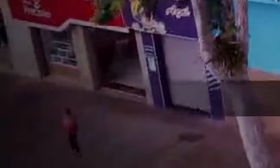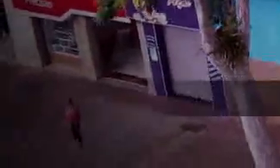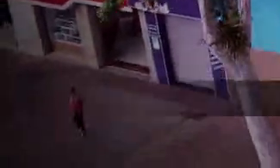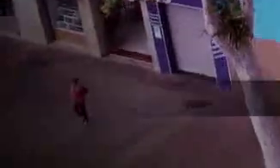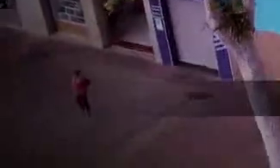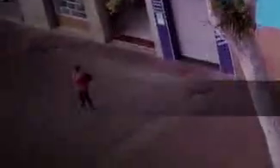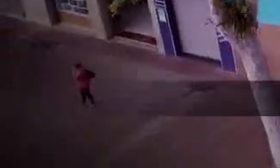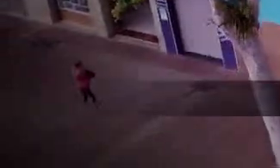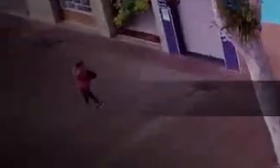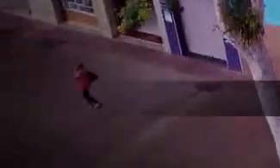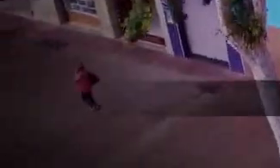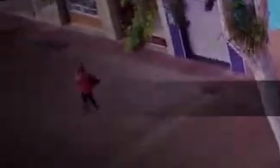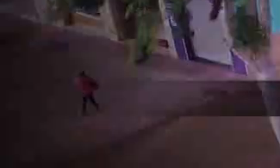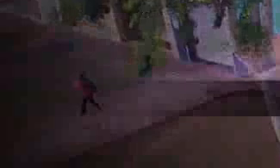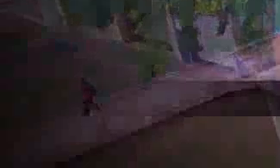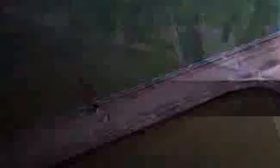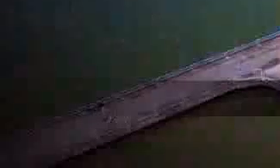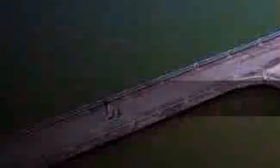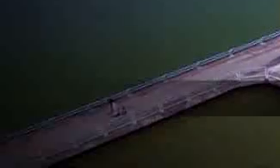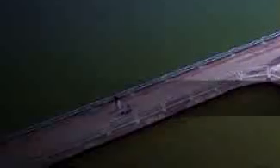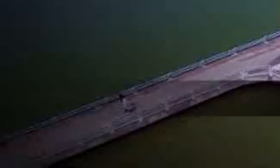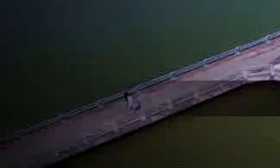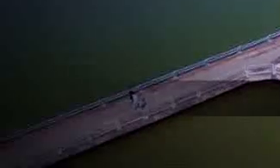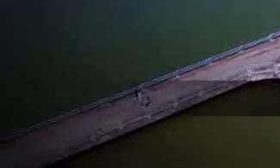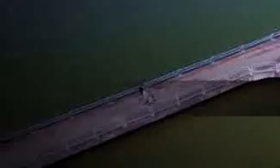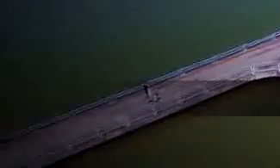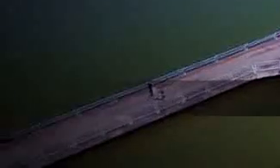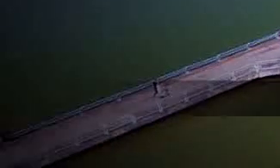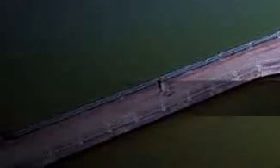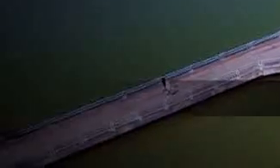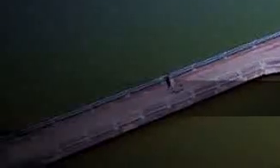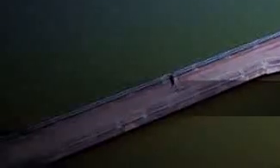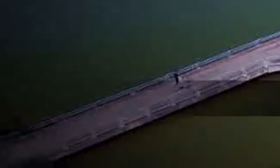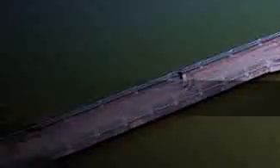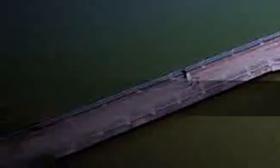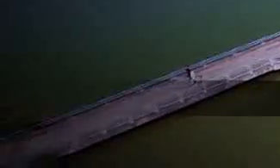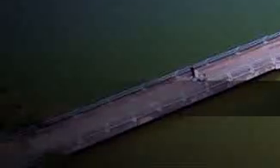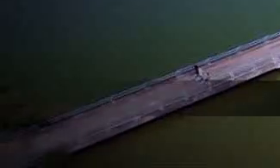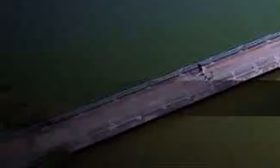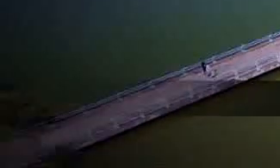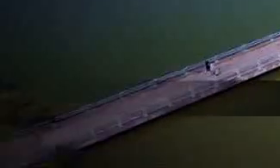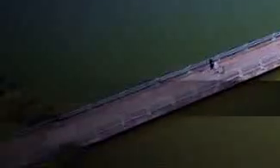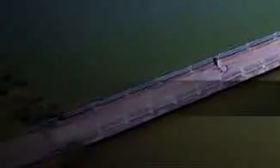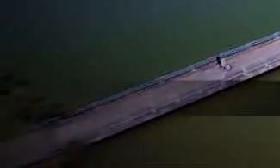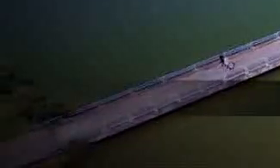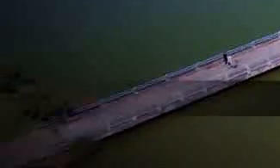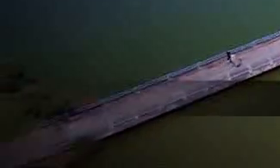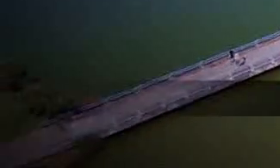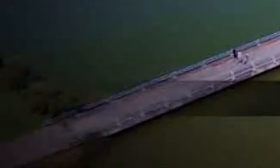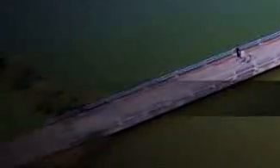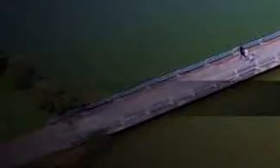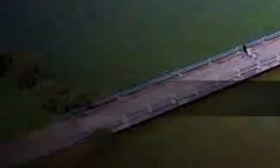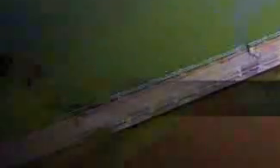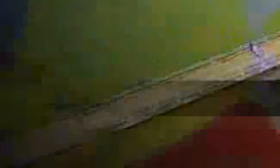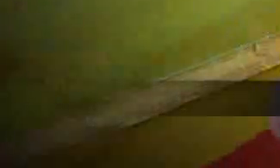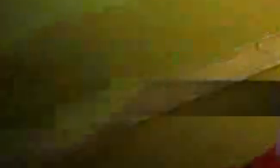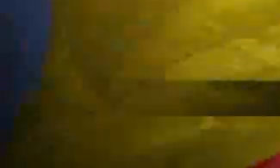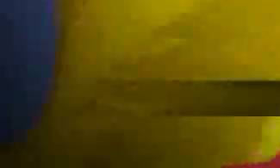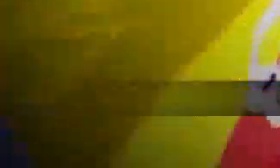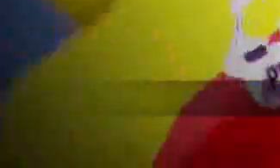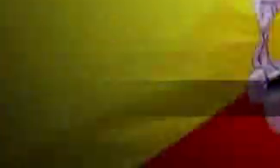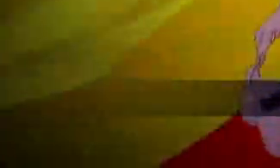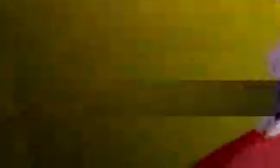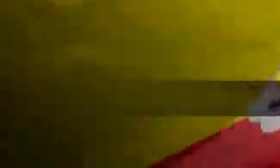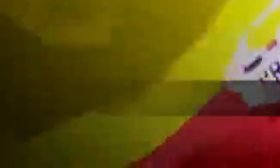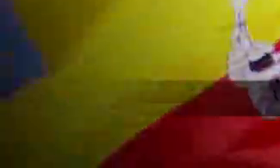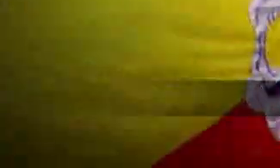morte, terra adorada. Entre outras vidas do Brasil, a pátria amada. Os filhos desse só